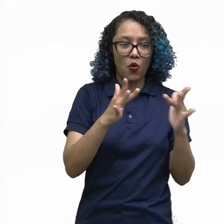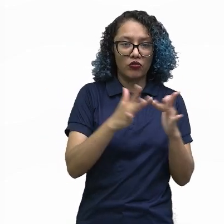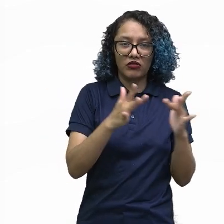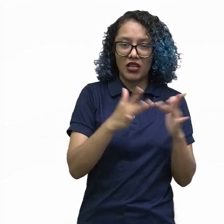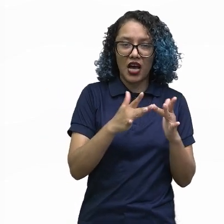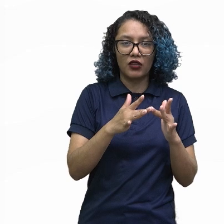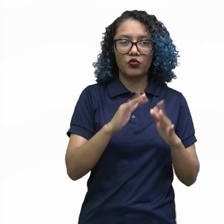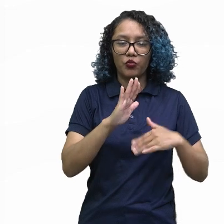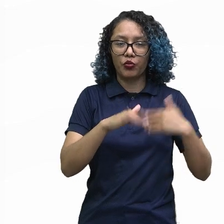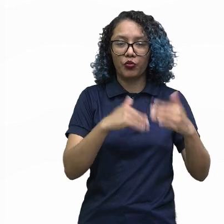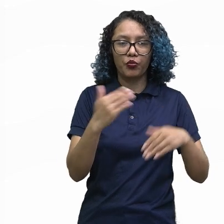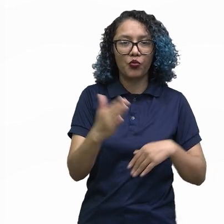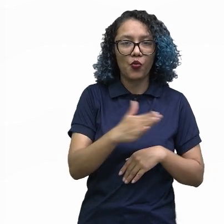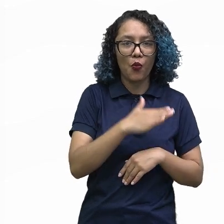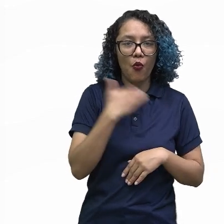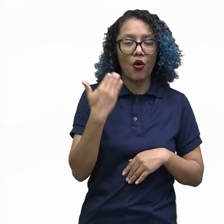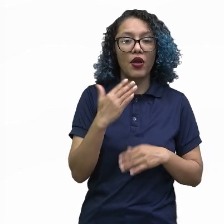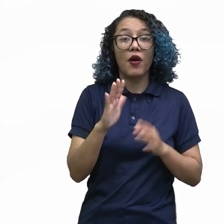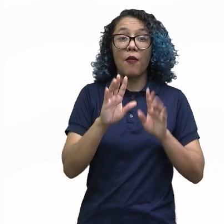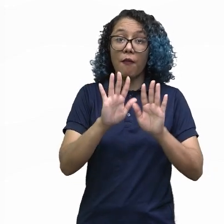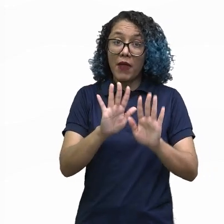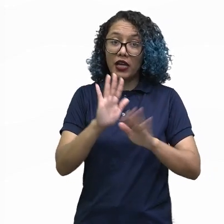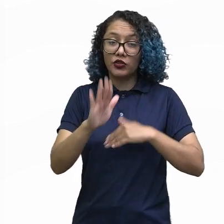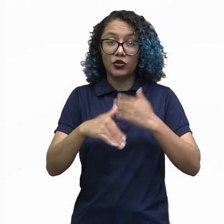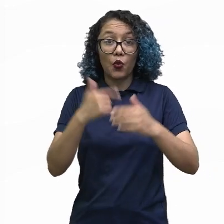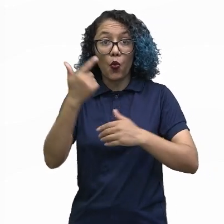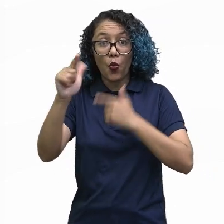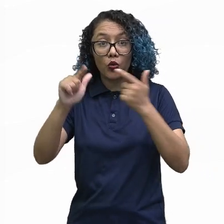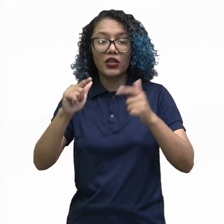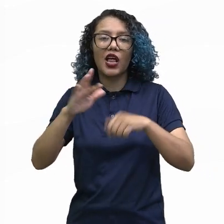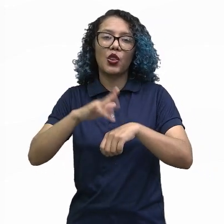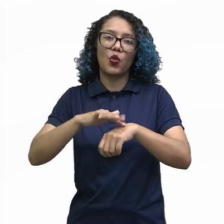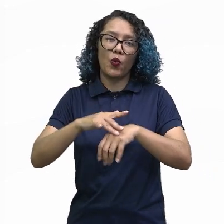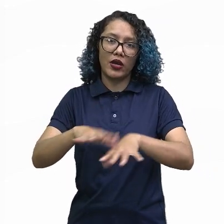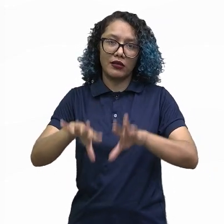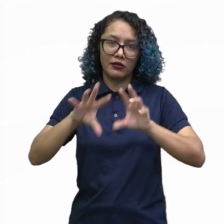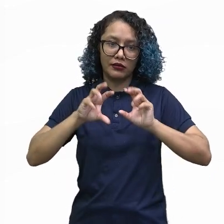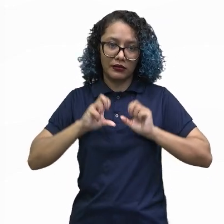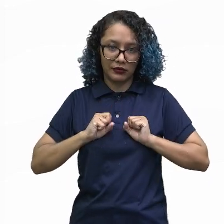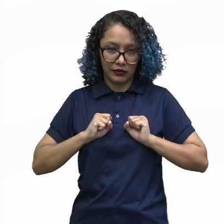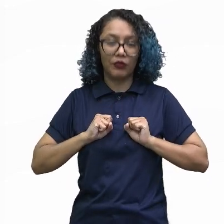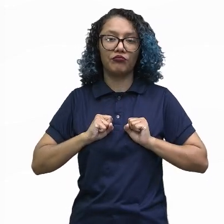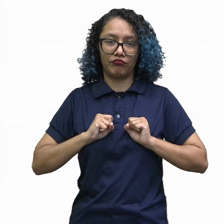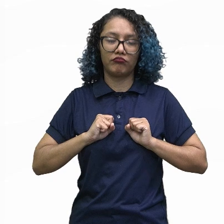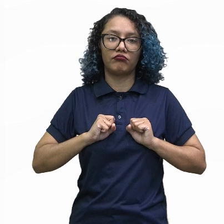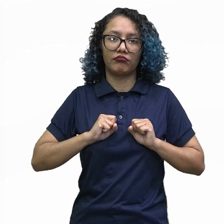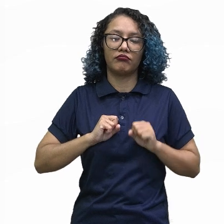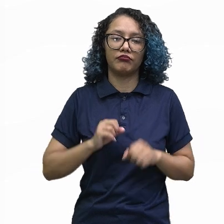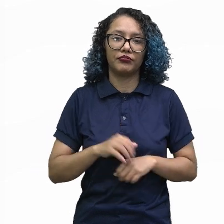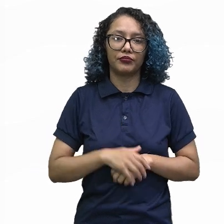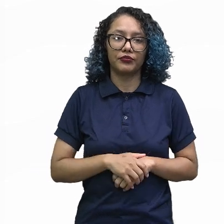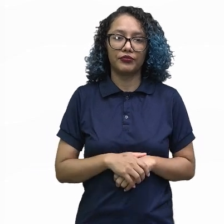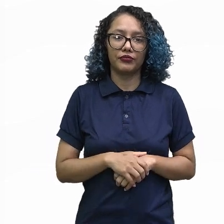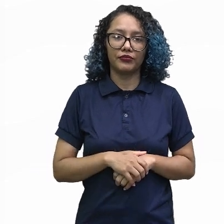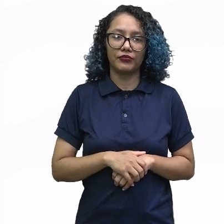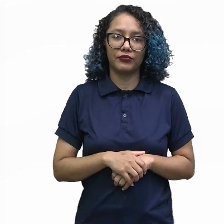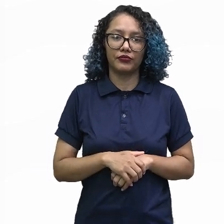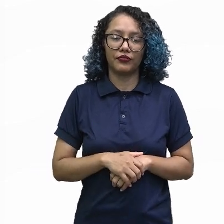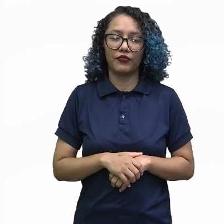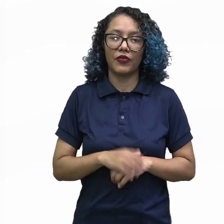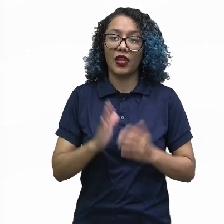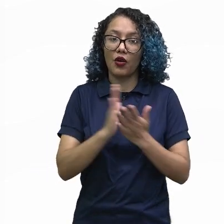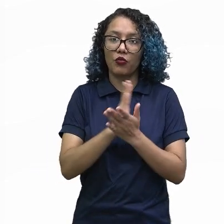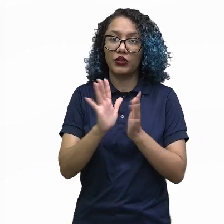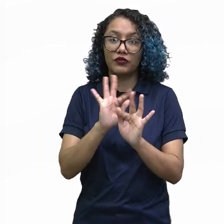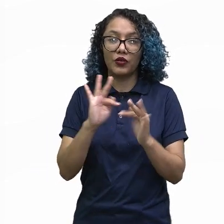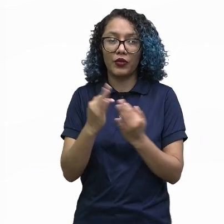mas outras, né, acabaram desenvolvendo doenças por conta da exposição, tá? Então, tem famílias